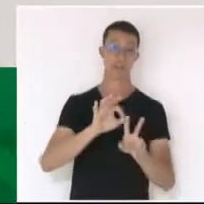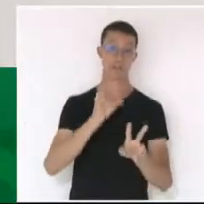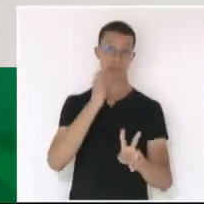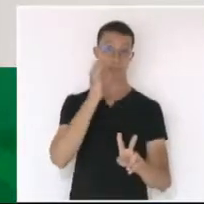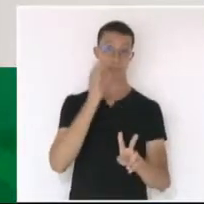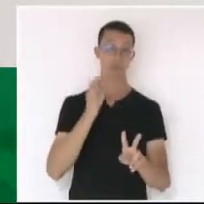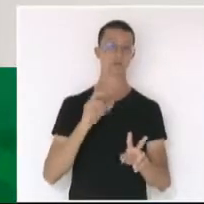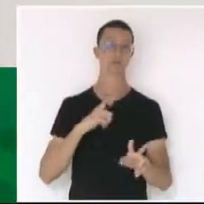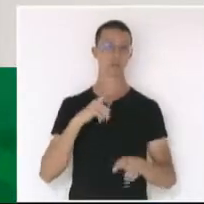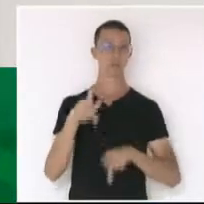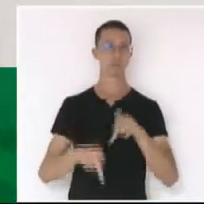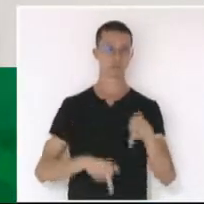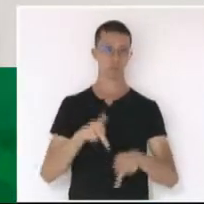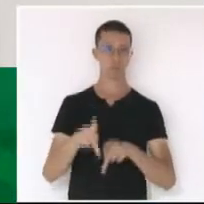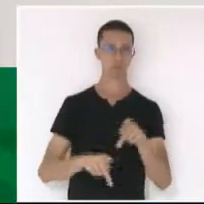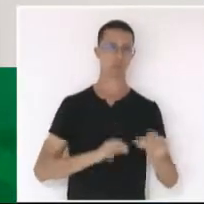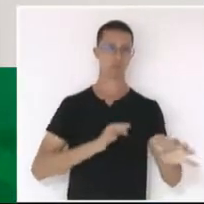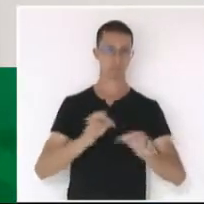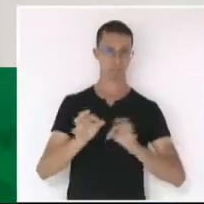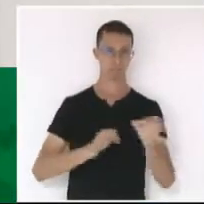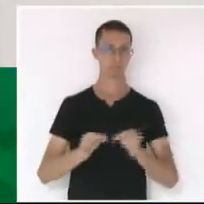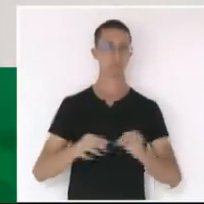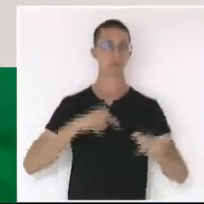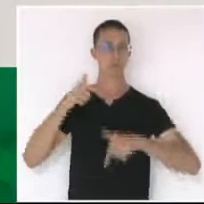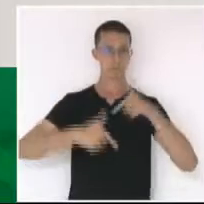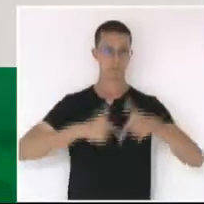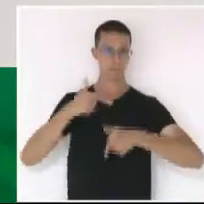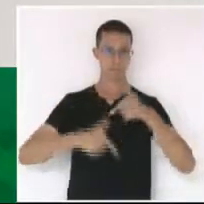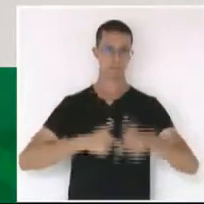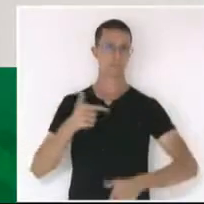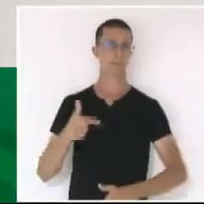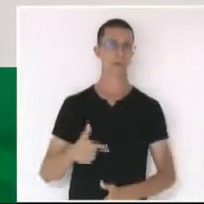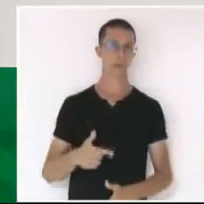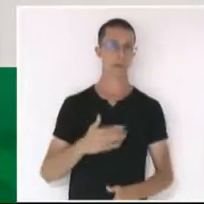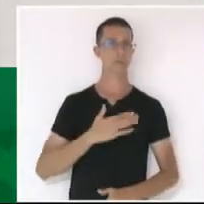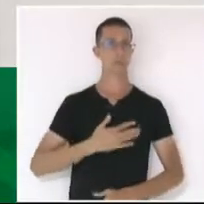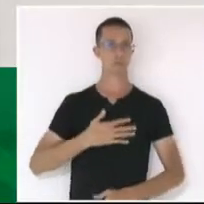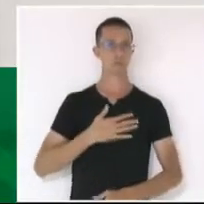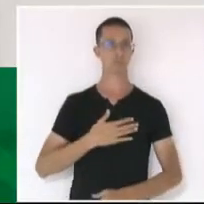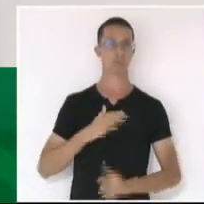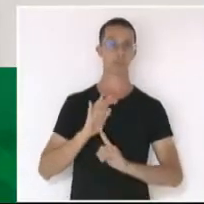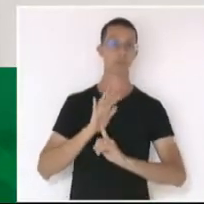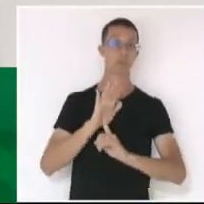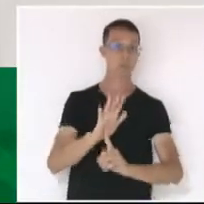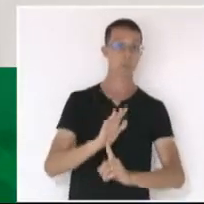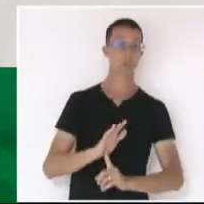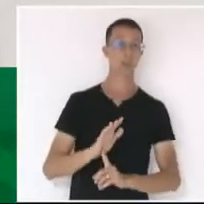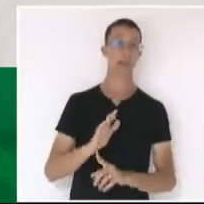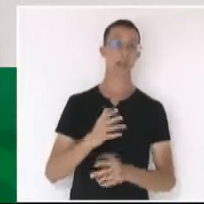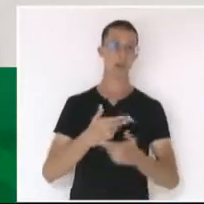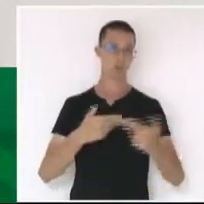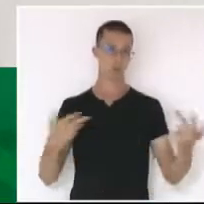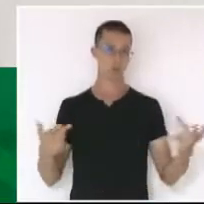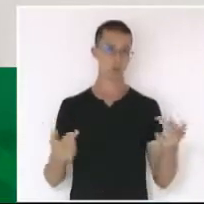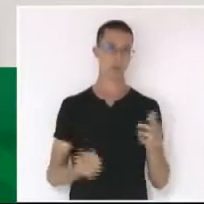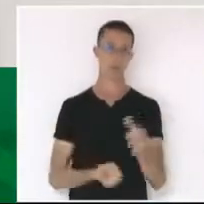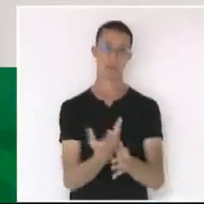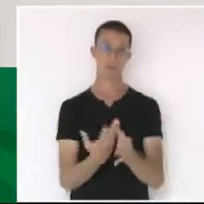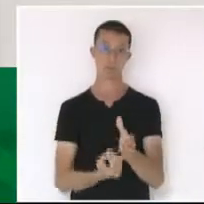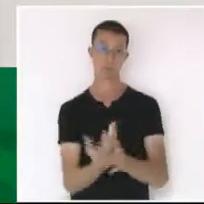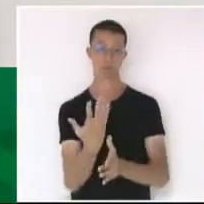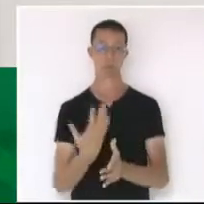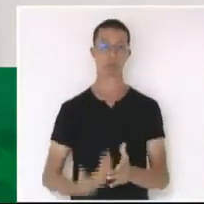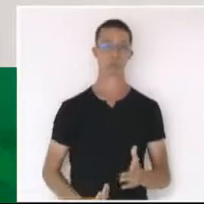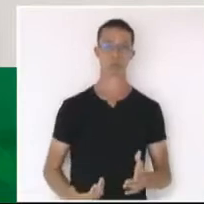composta em relação morder a trabalhadora que gosta de mostrar aquilo que produz que faz as suas